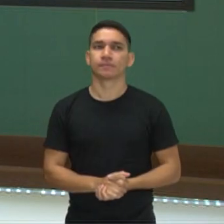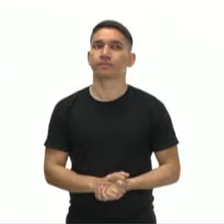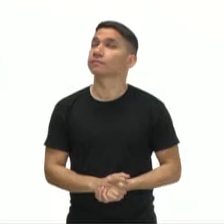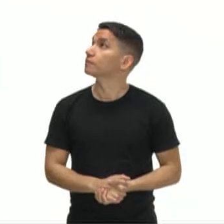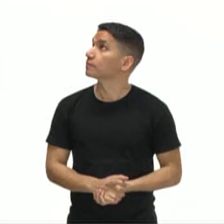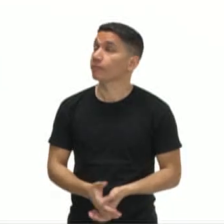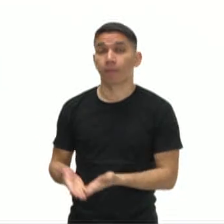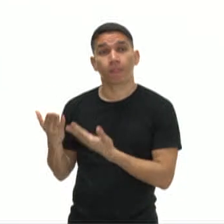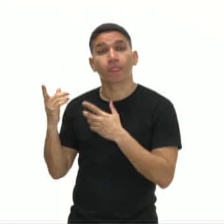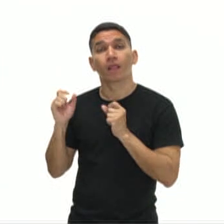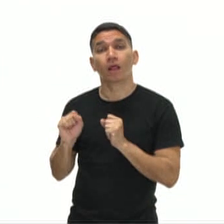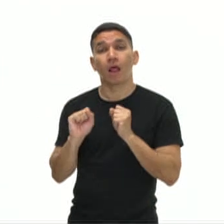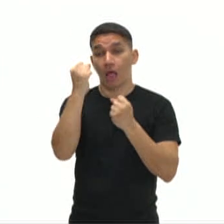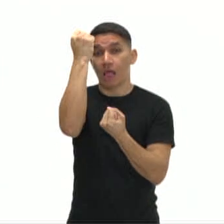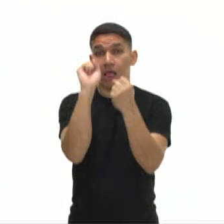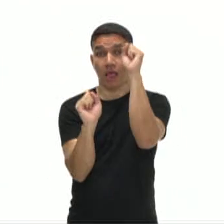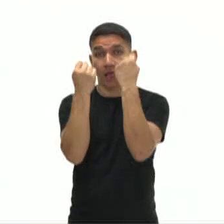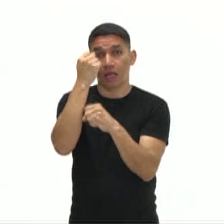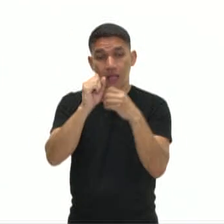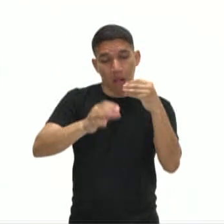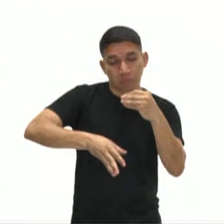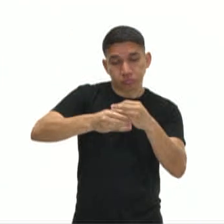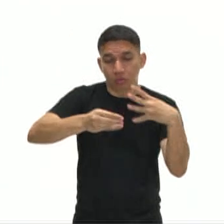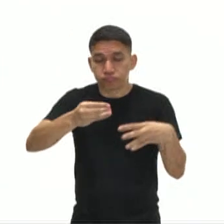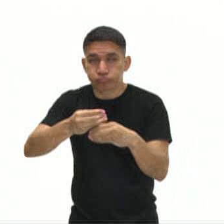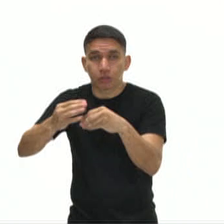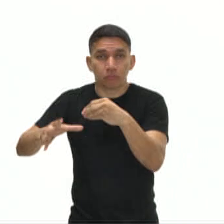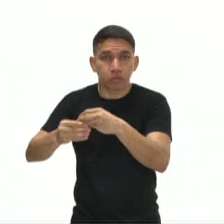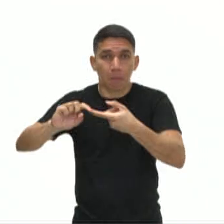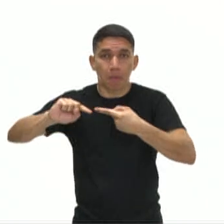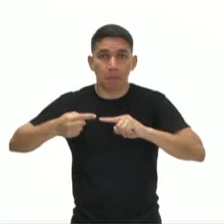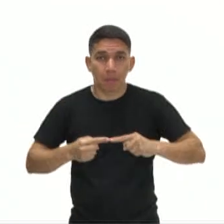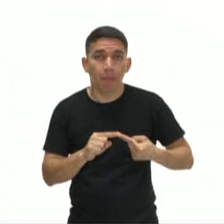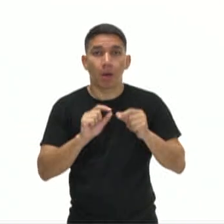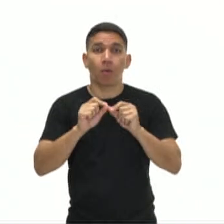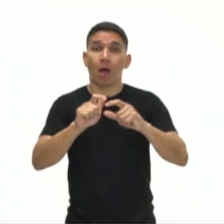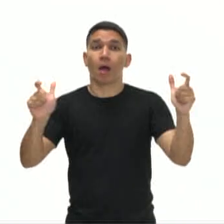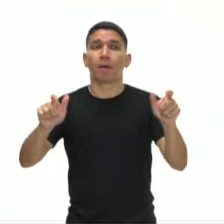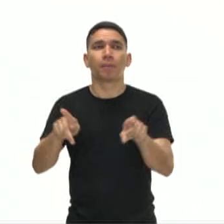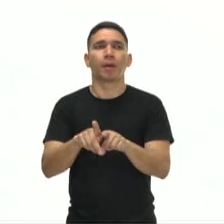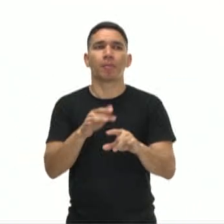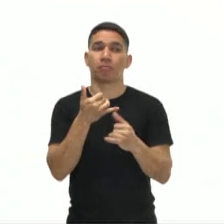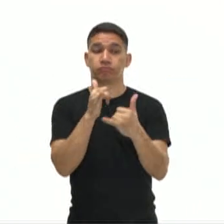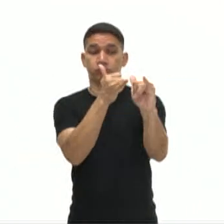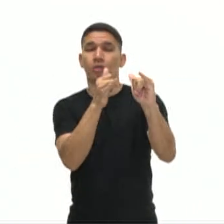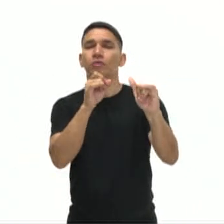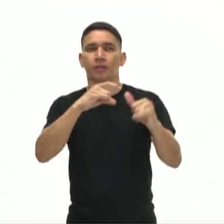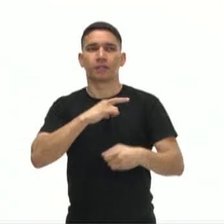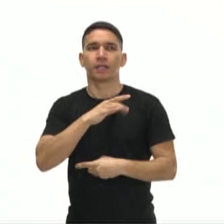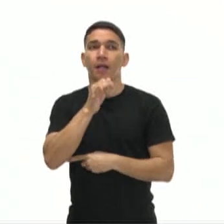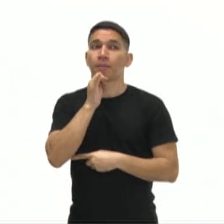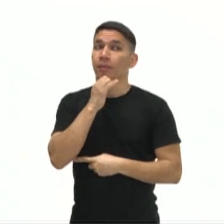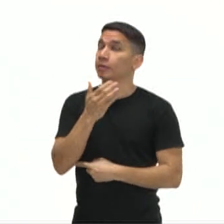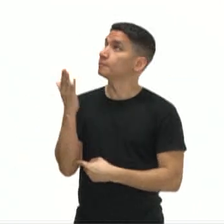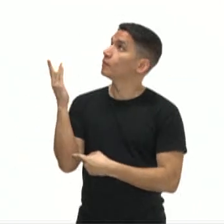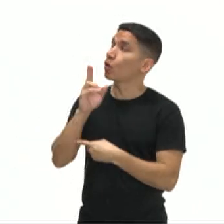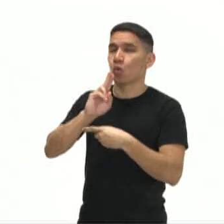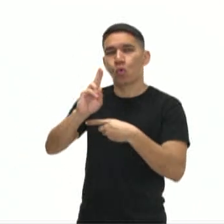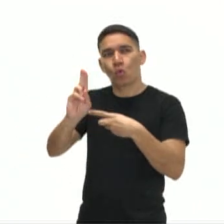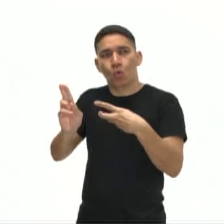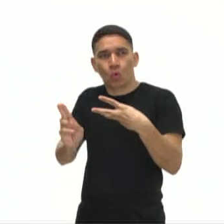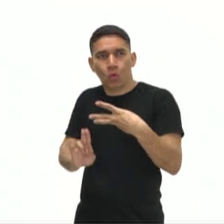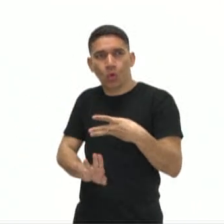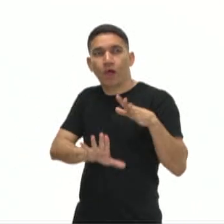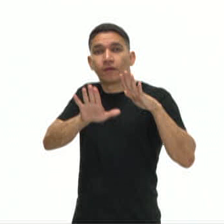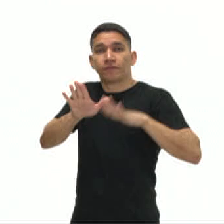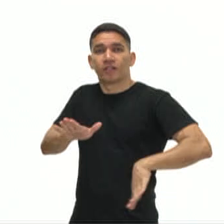Então, as maquiladoras são, em maioria, dos setores eletroeletrônicos. Por exemplo, temos aí as grandes empresas que se estabeleceram